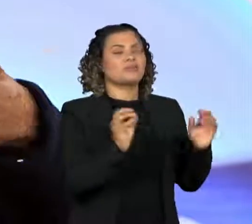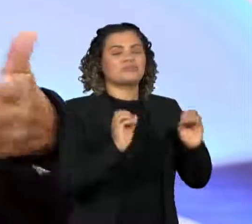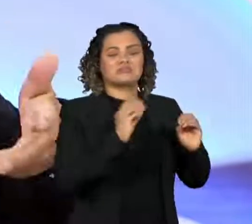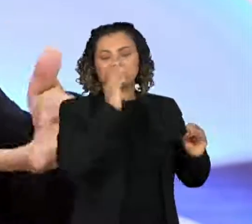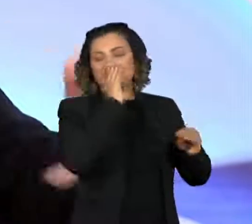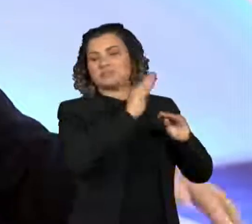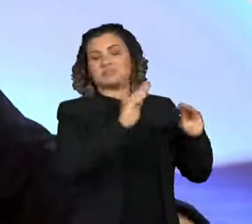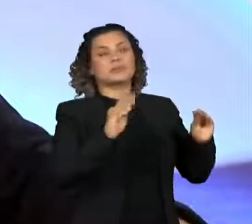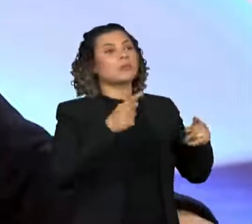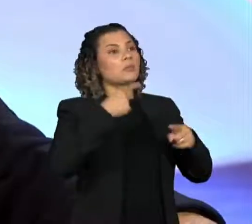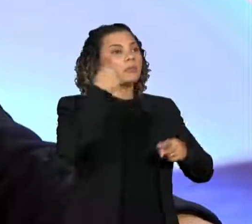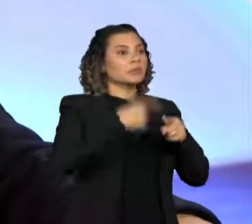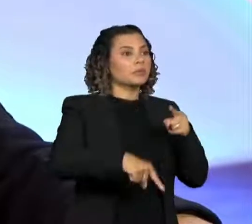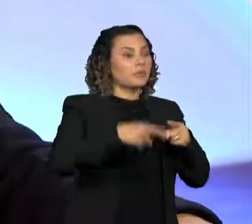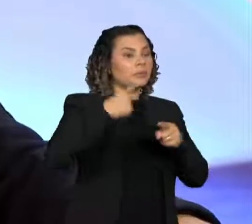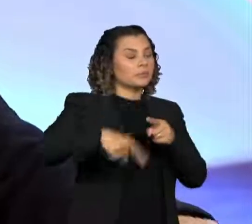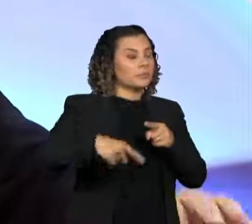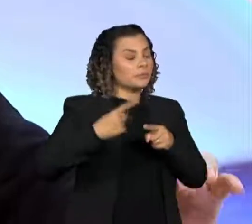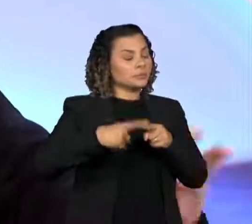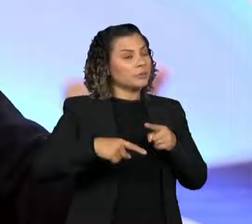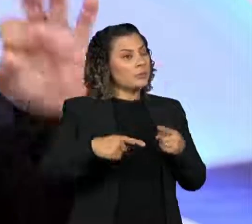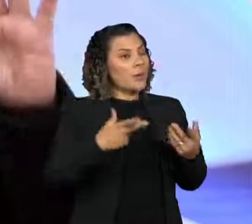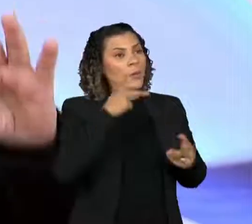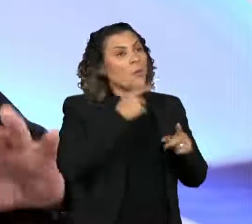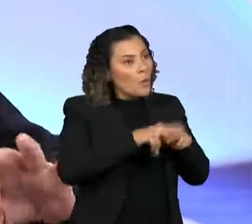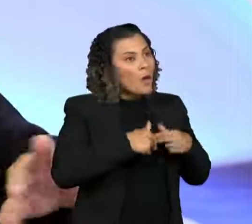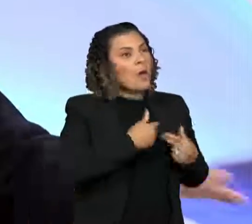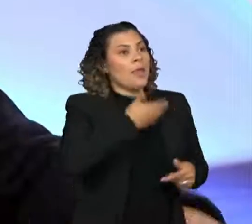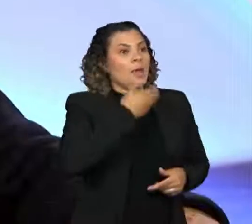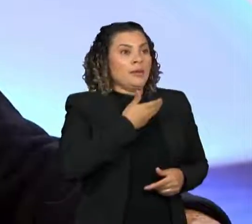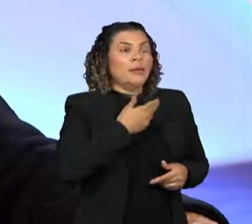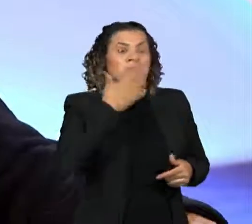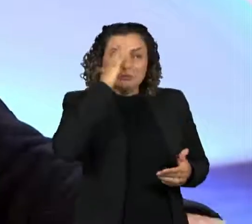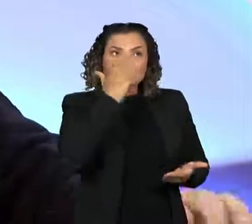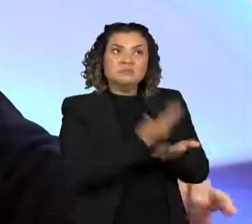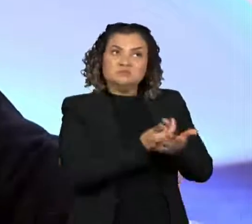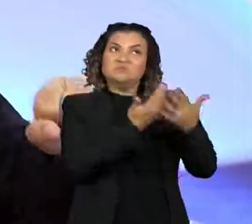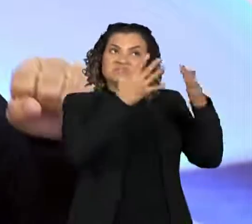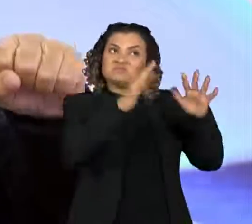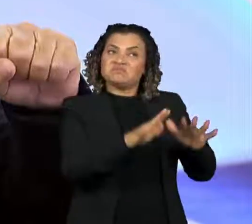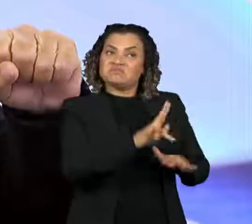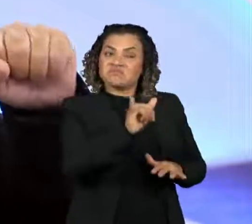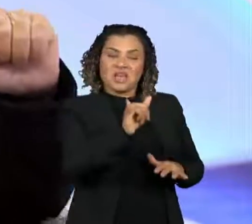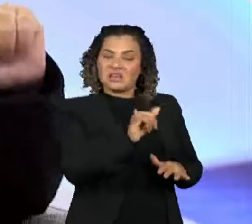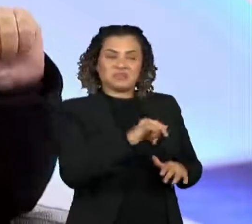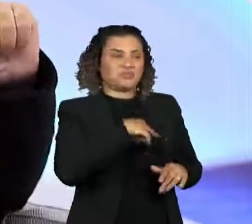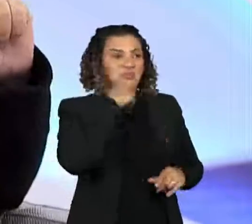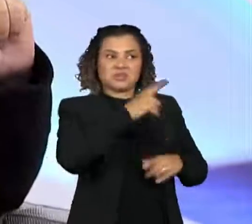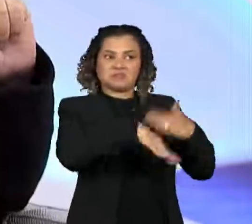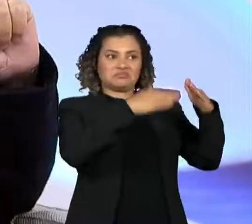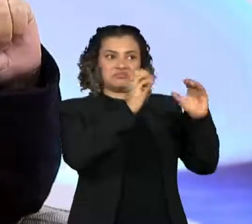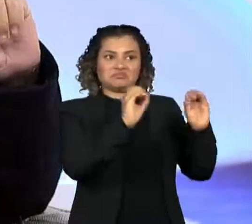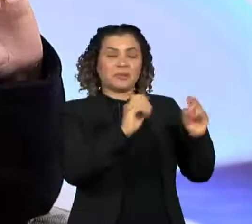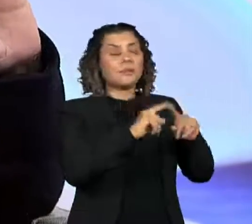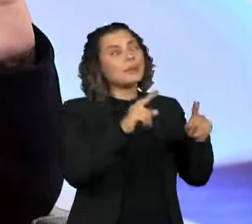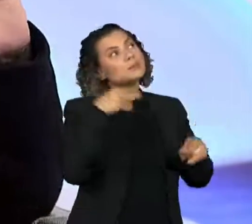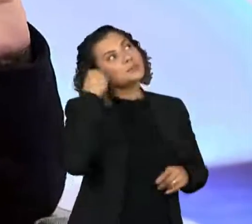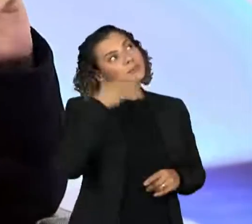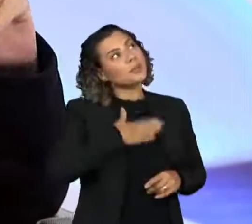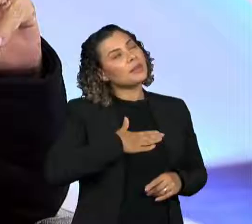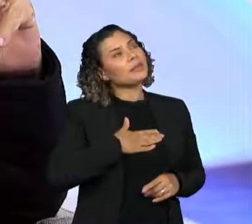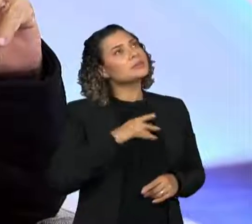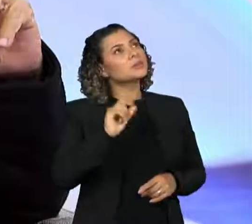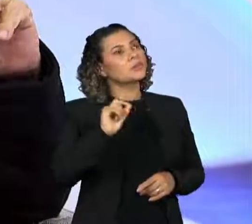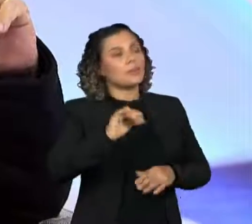existia com uma censura maior e tal. Eu acho que isso vai declinar. A experiência mostra também que quando